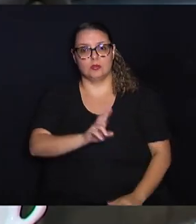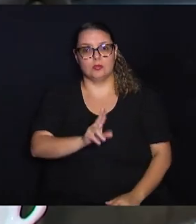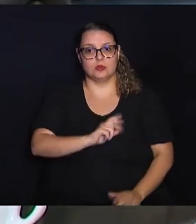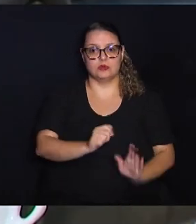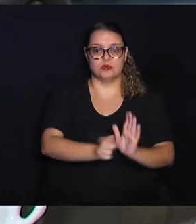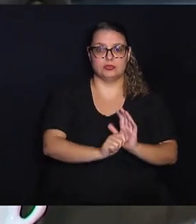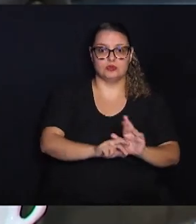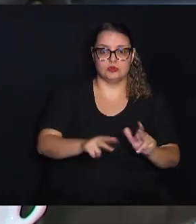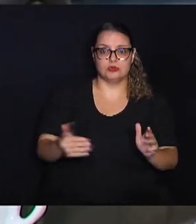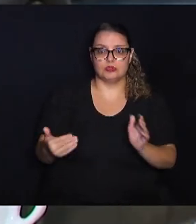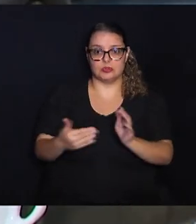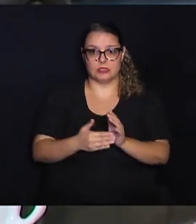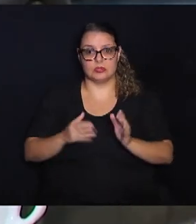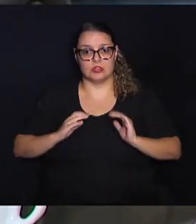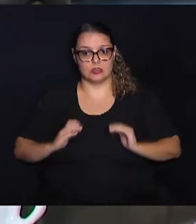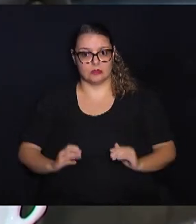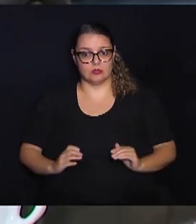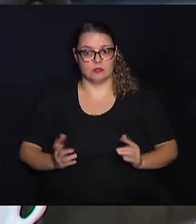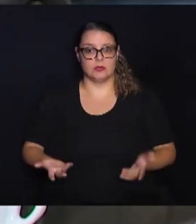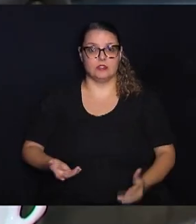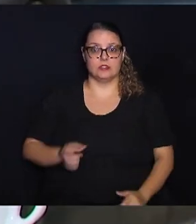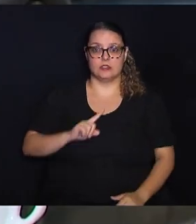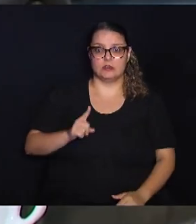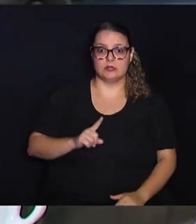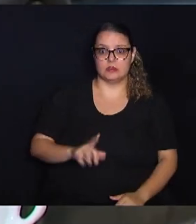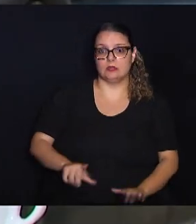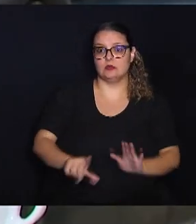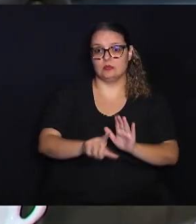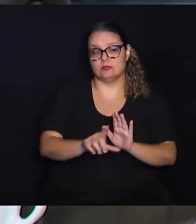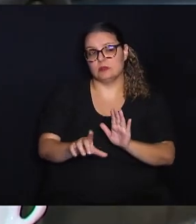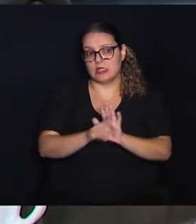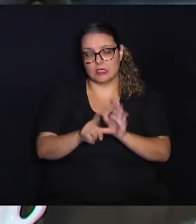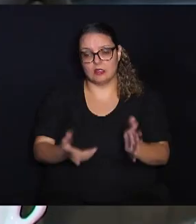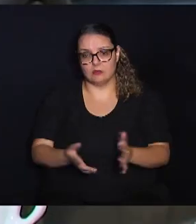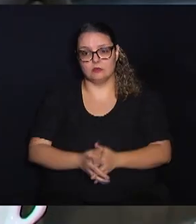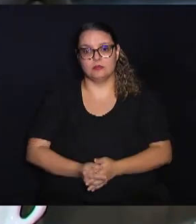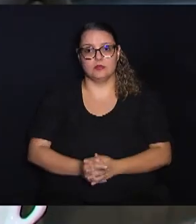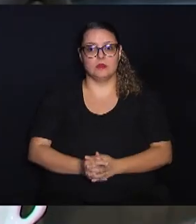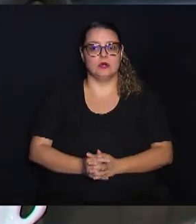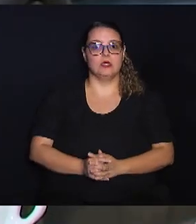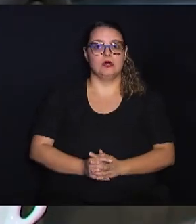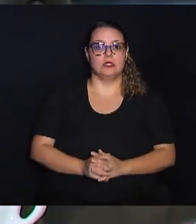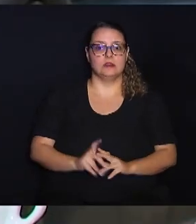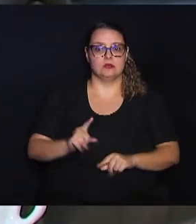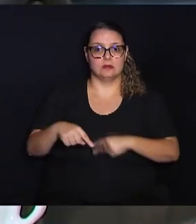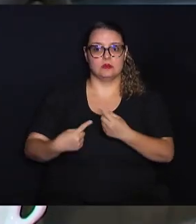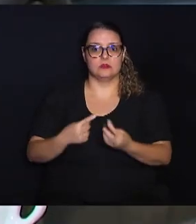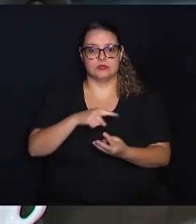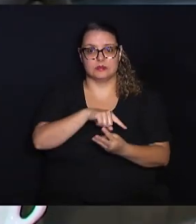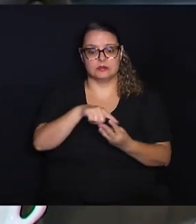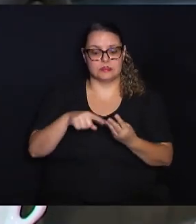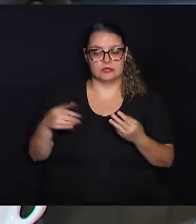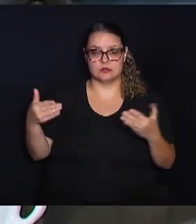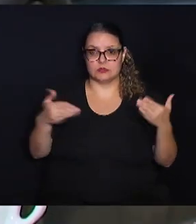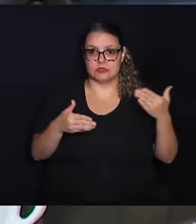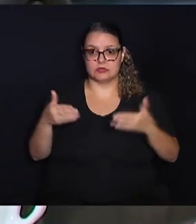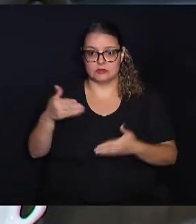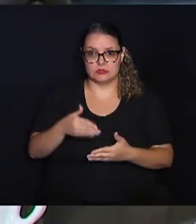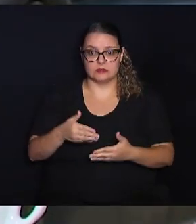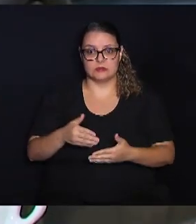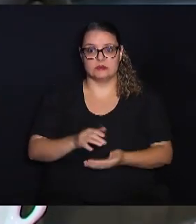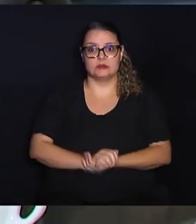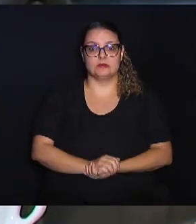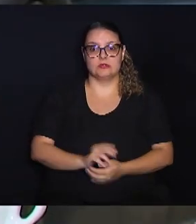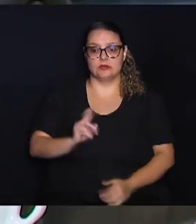e até de comportamentos de risco. Participei com outros 3 participantes, inclusive um